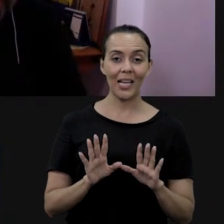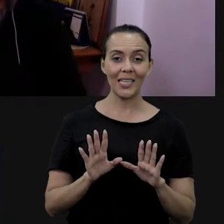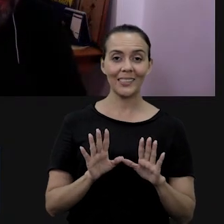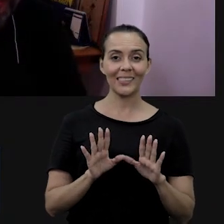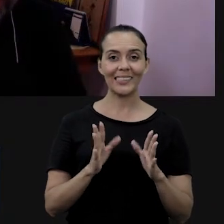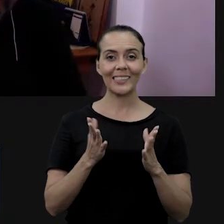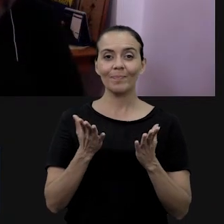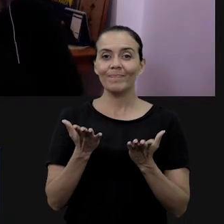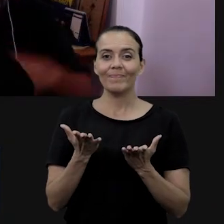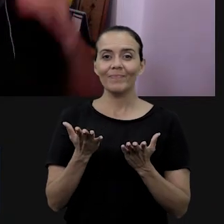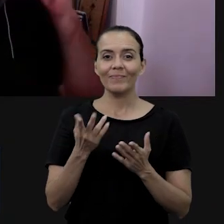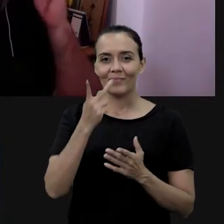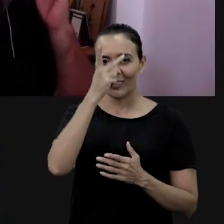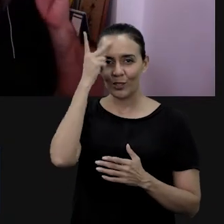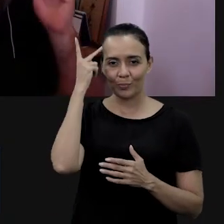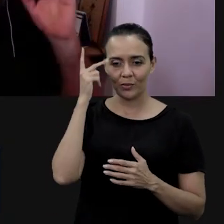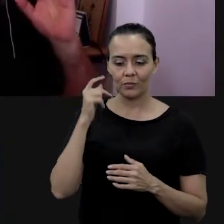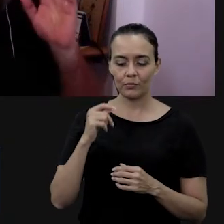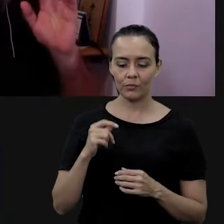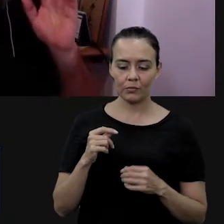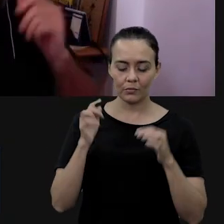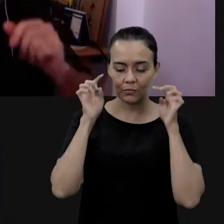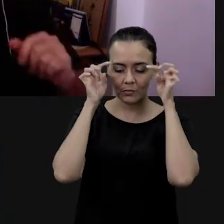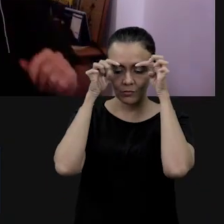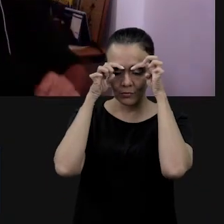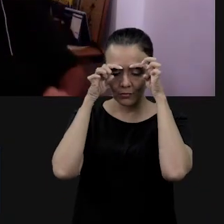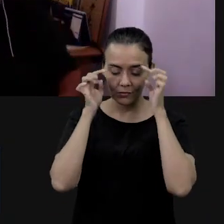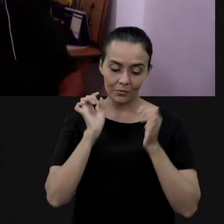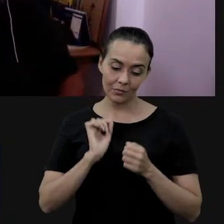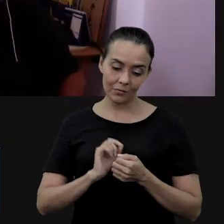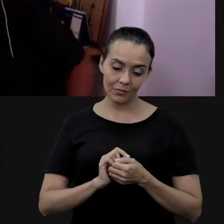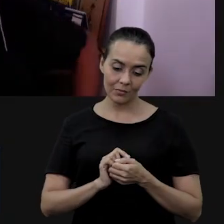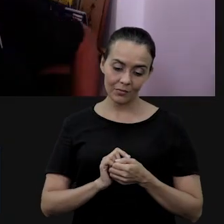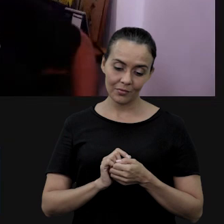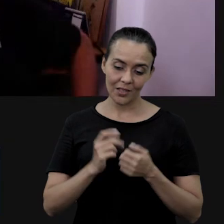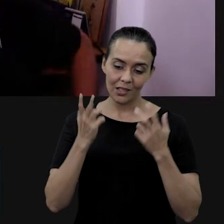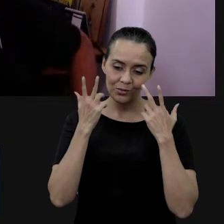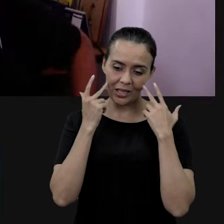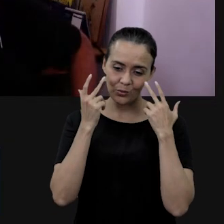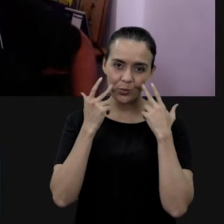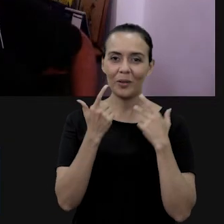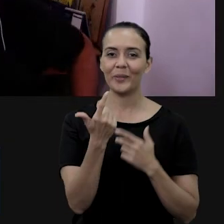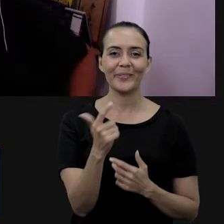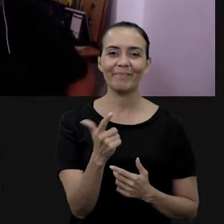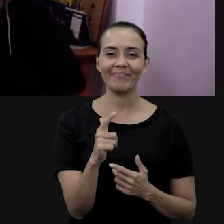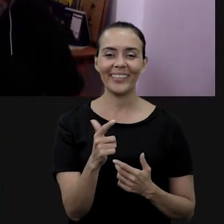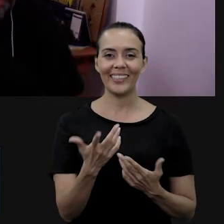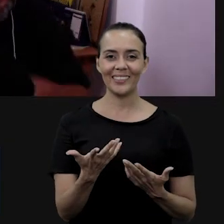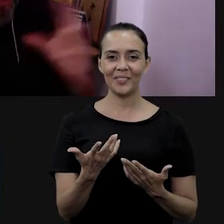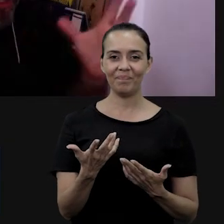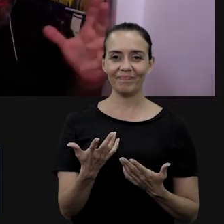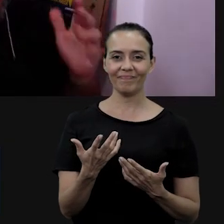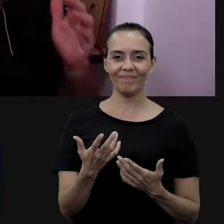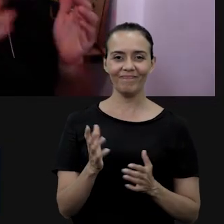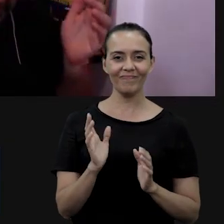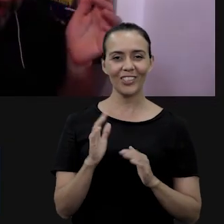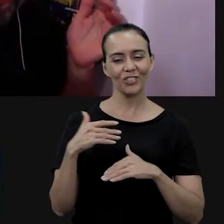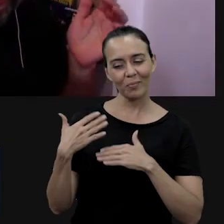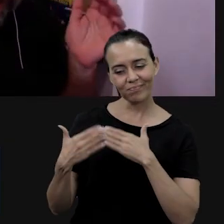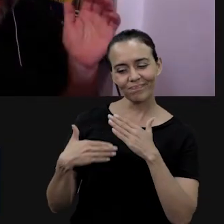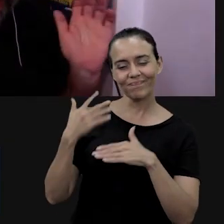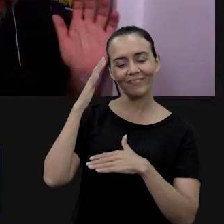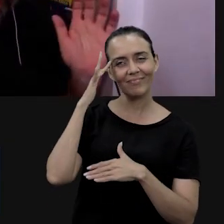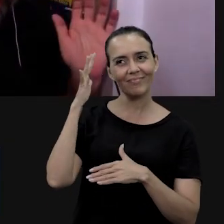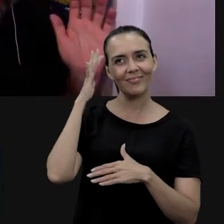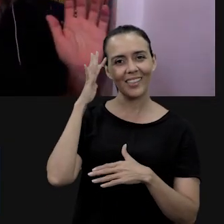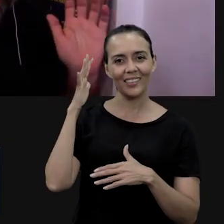coisa, né? depois, não vai ficar, a pessoa já vai baixar a sobrancelha, vai falar, vai pensar, vai ficar, o que eu falei mesmo? E já tira aquele